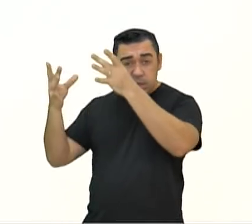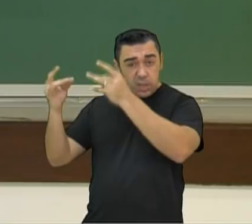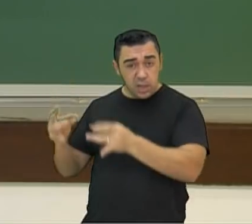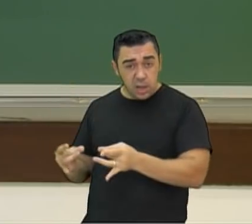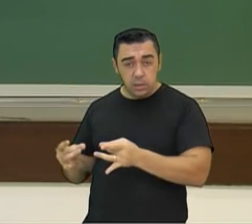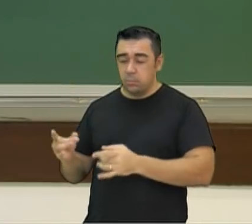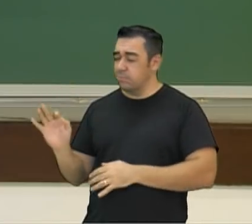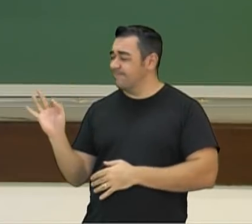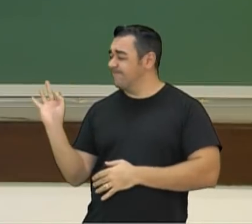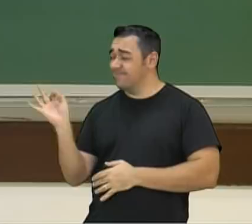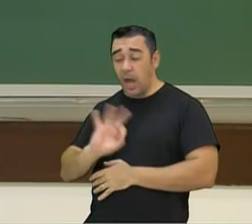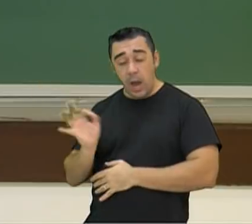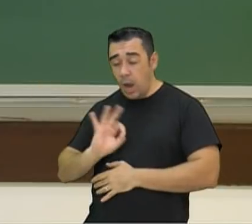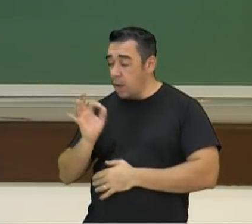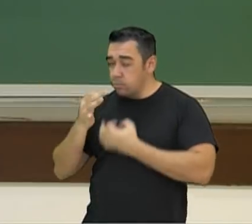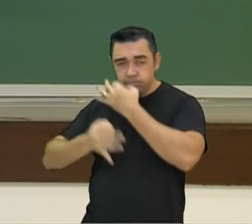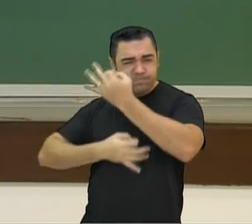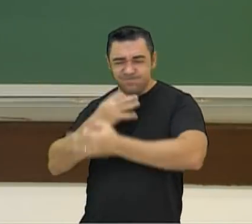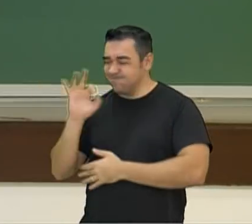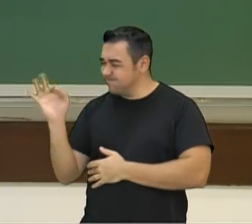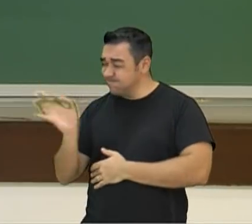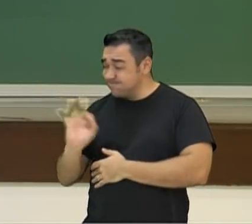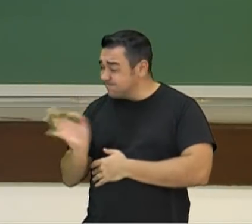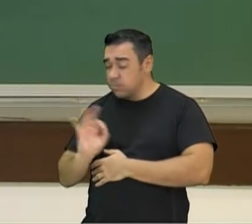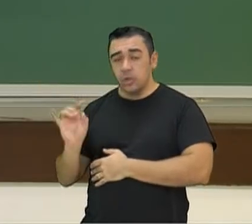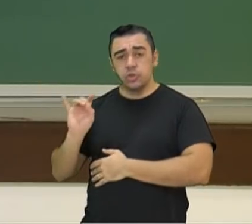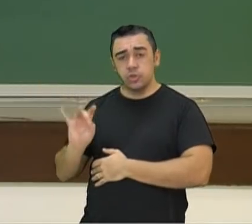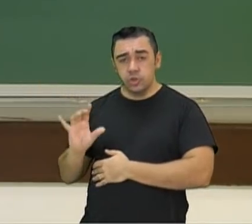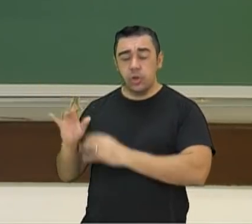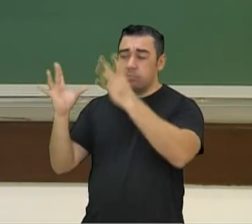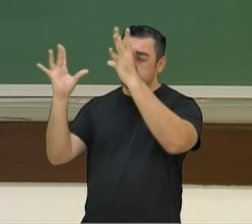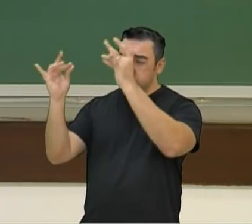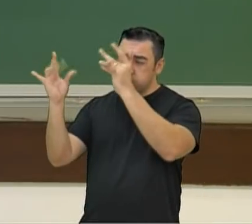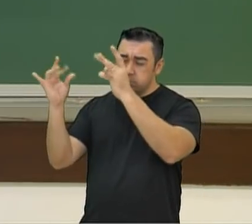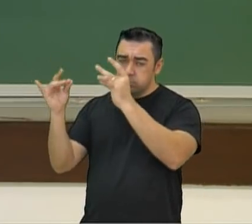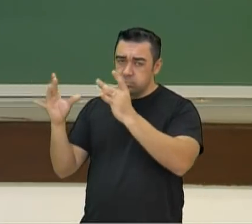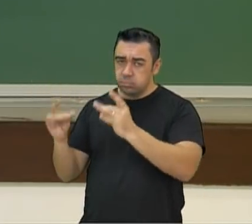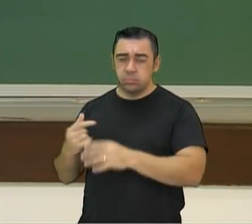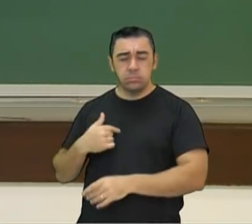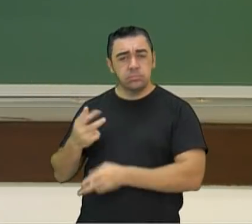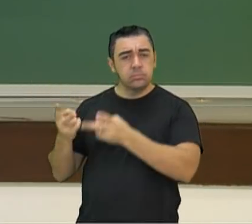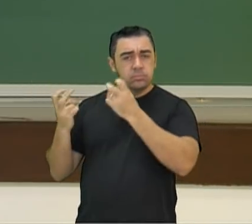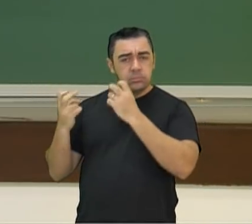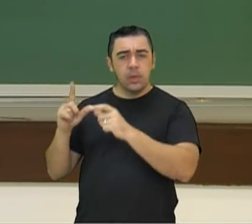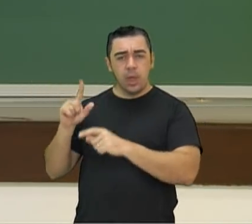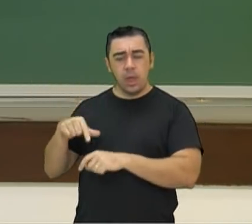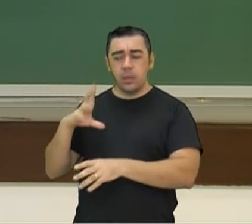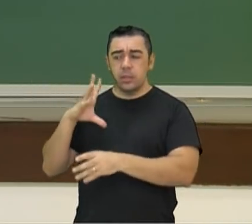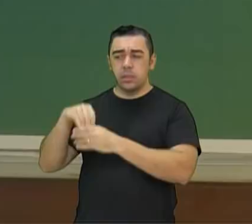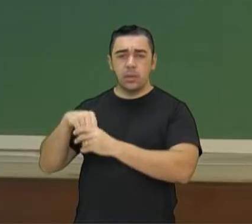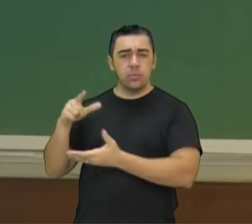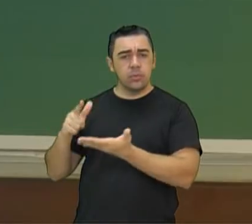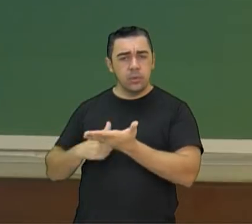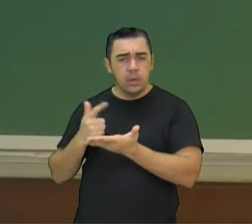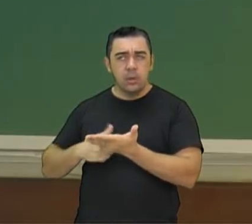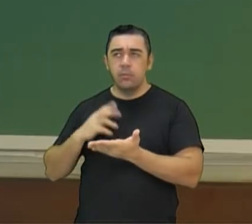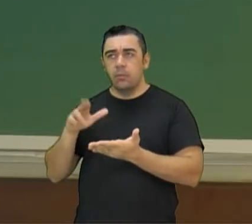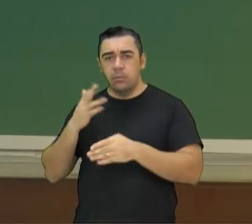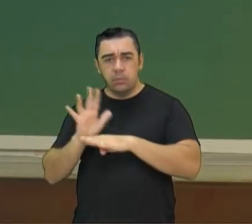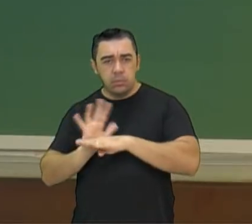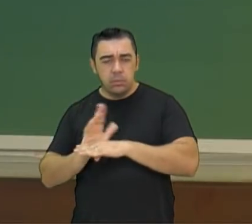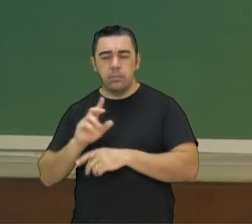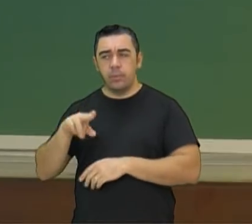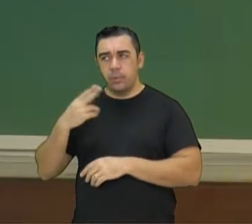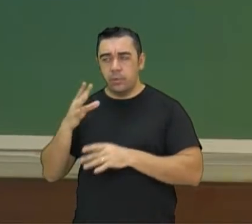resenha descritiva, o autor pode dizer suas percepções, fazendo o julgamento de valor da obra analisada?